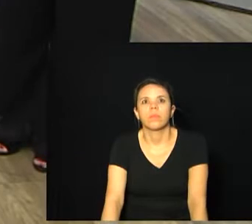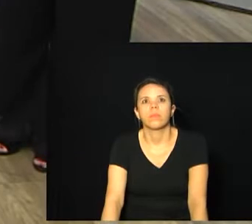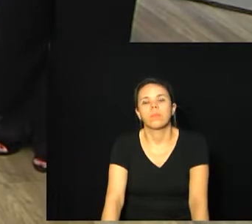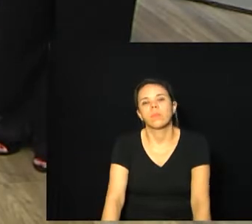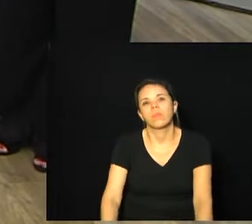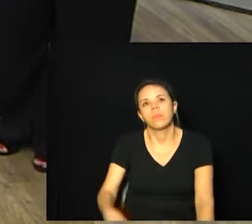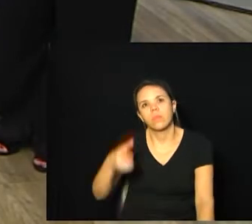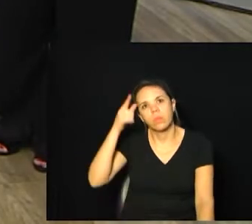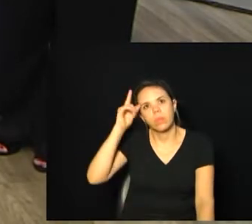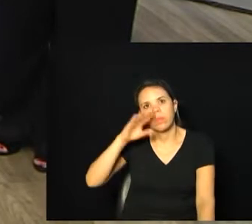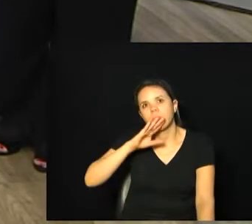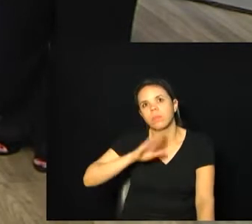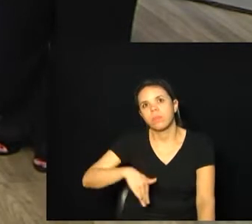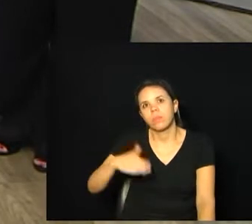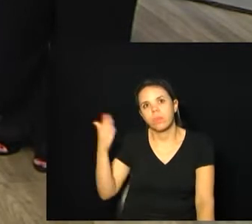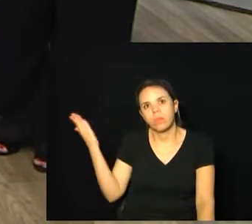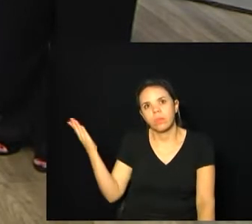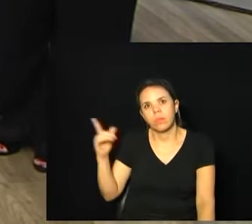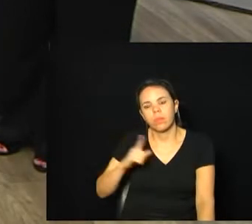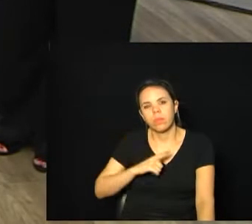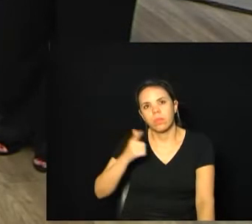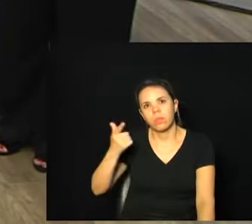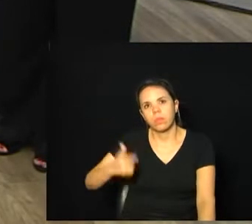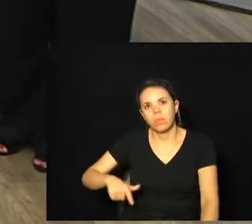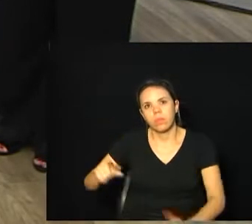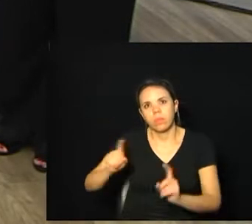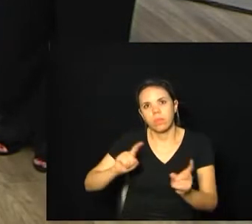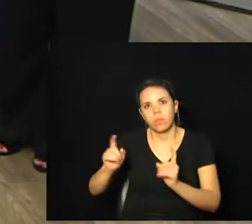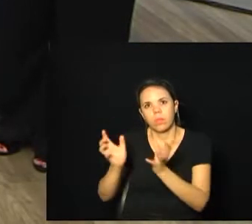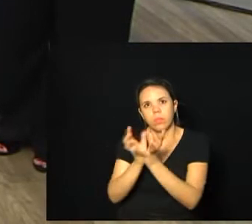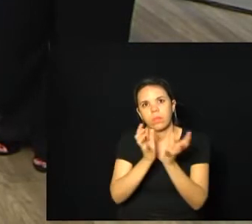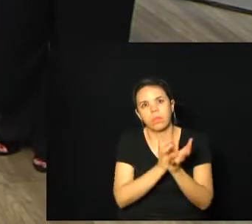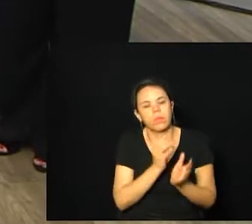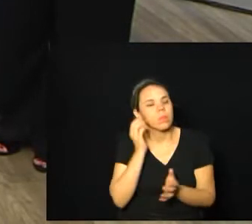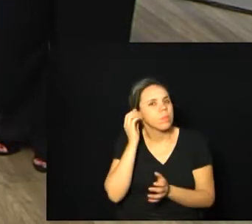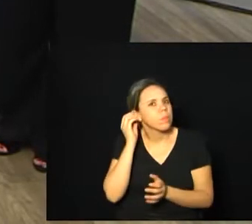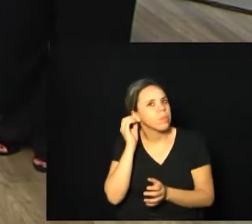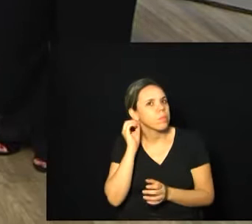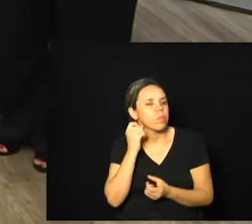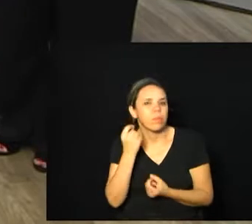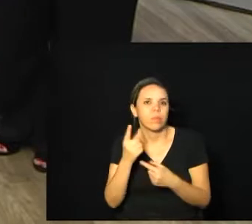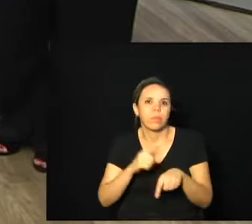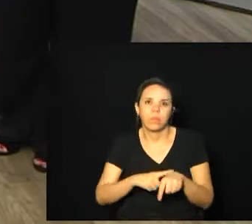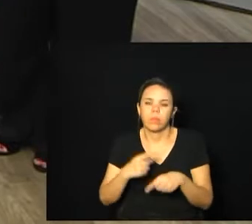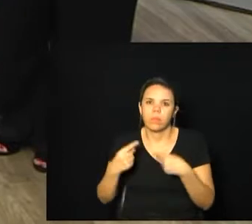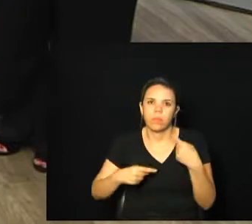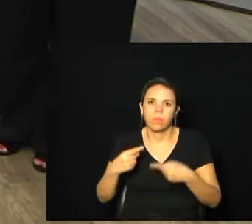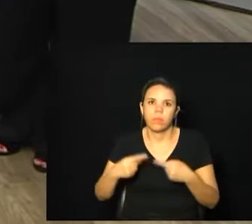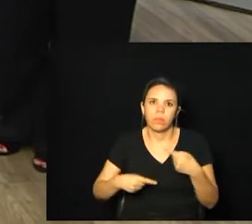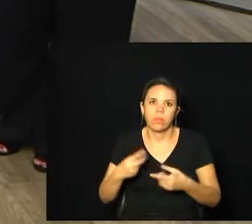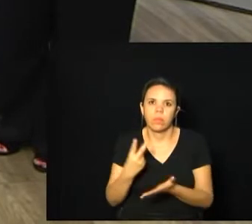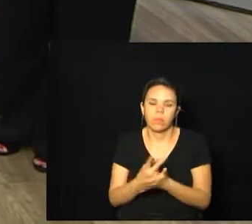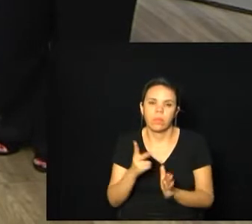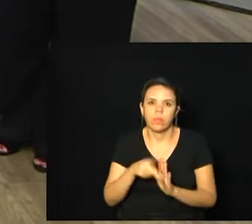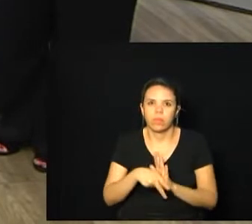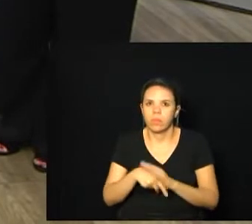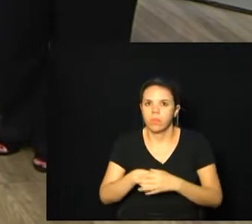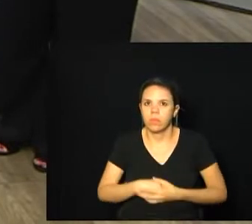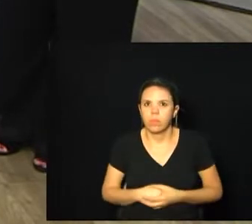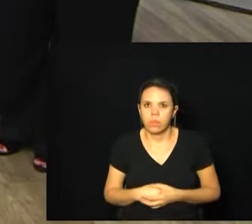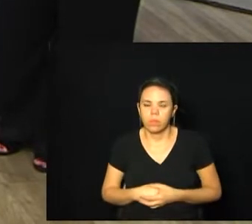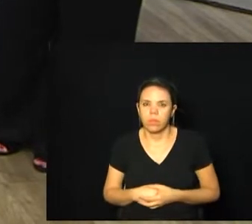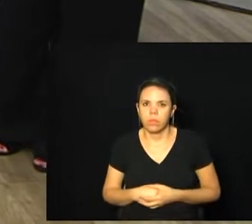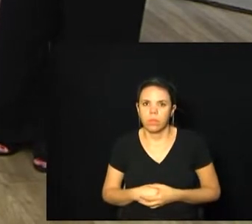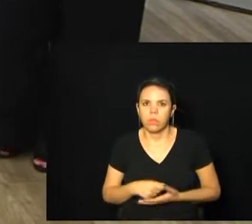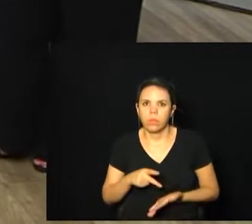E ontem à tarde, Mira, nós tivemos mais reuniões de comissões e que em alguns momentos discutiram o mesmo projeto.